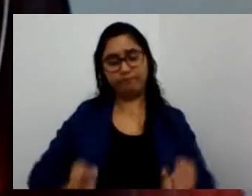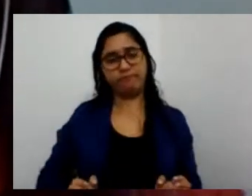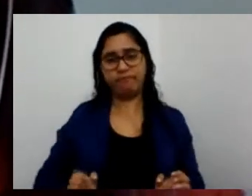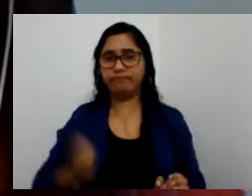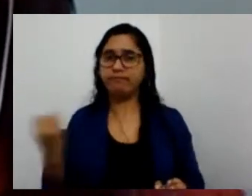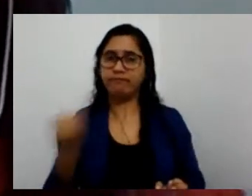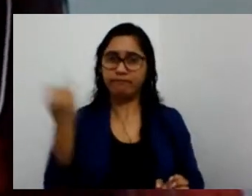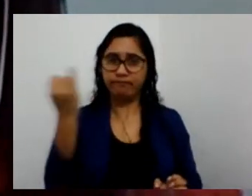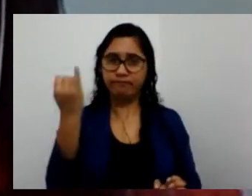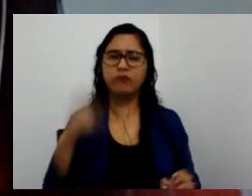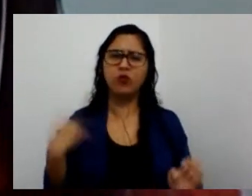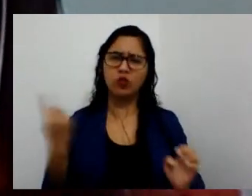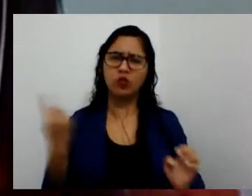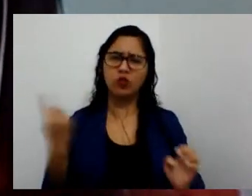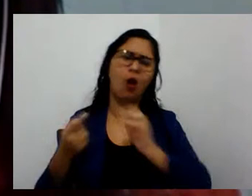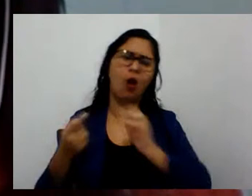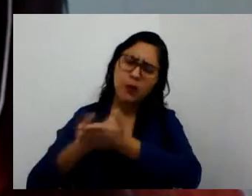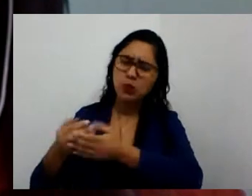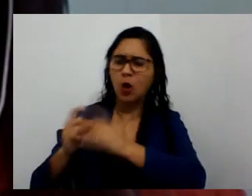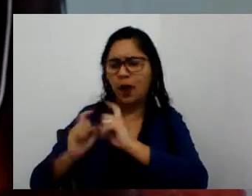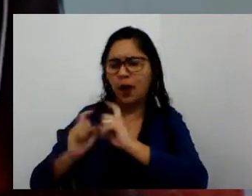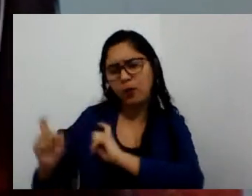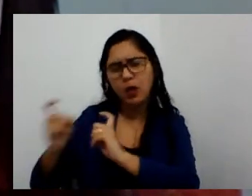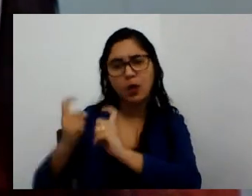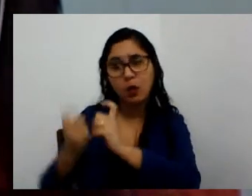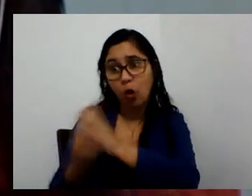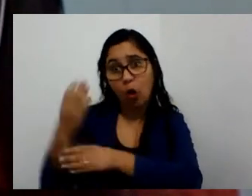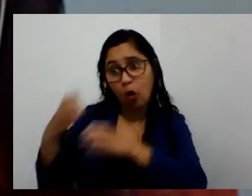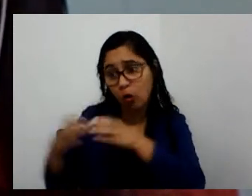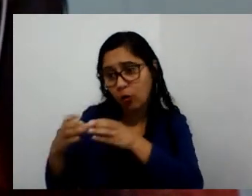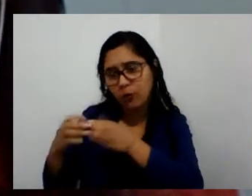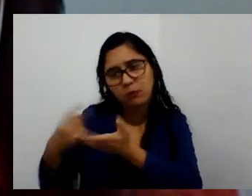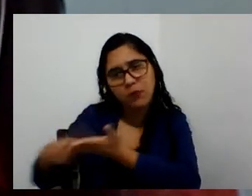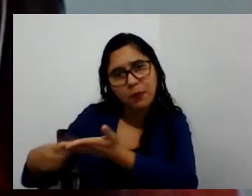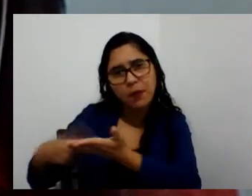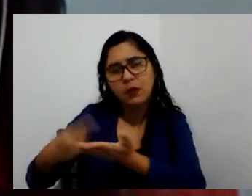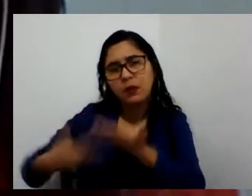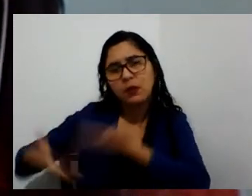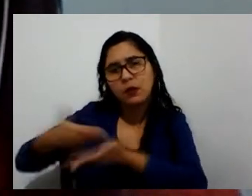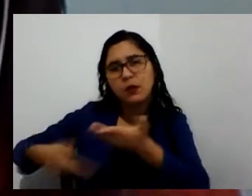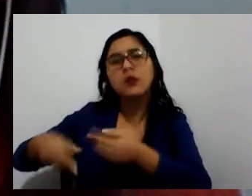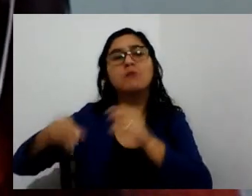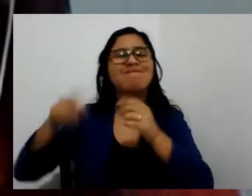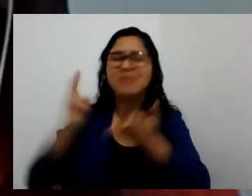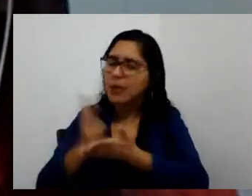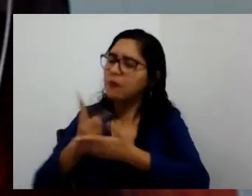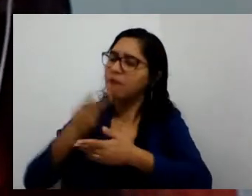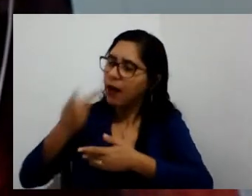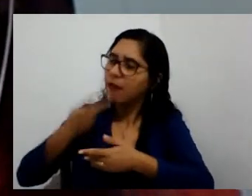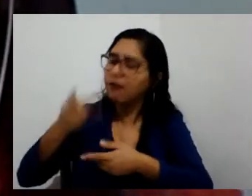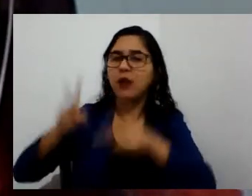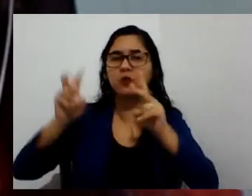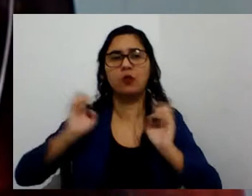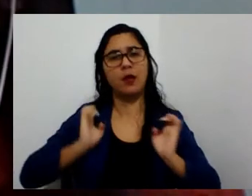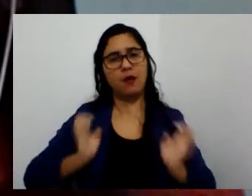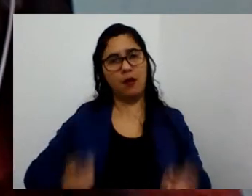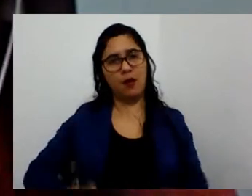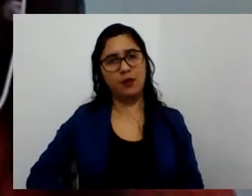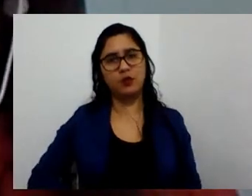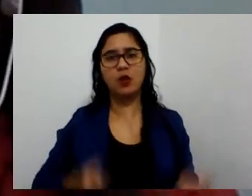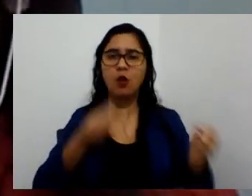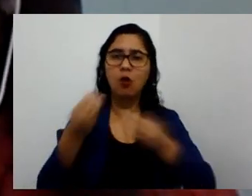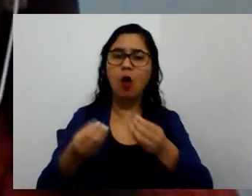nos reunimos para montar essa equipe, nós temos discutido muito sobre a ética, como devemos respeitar,